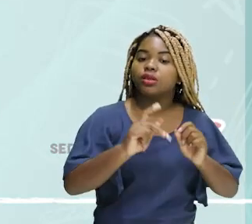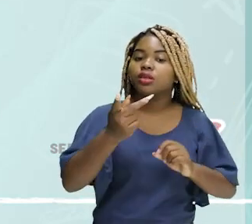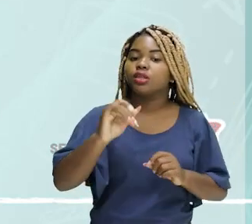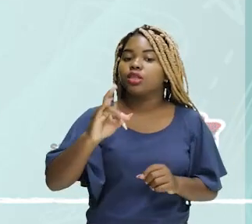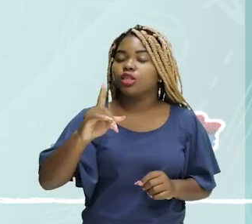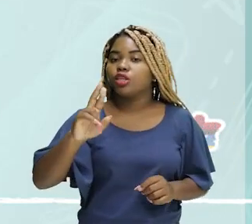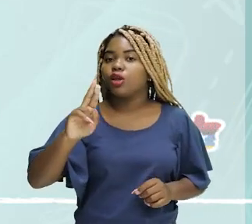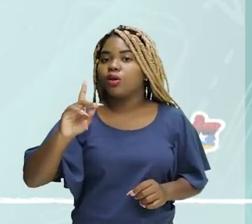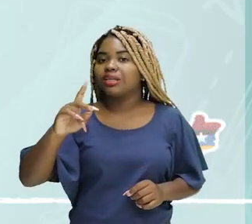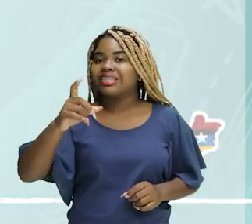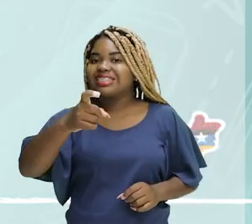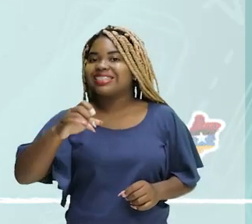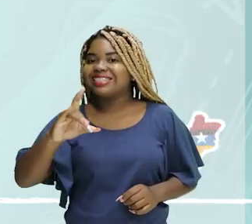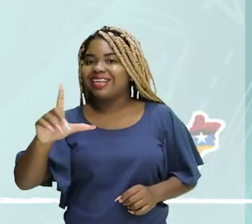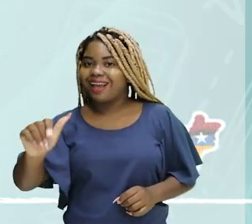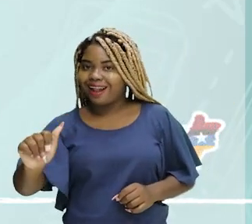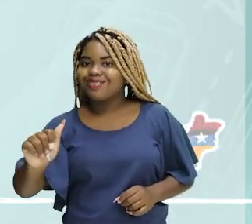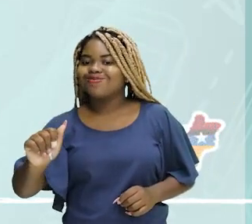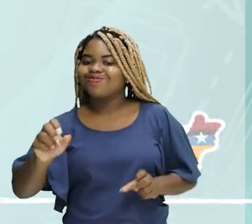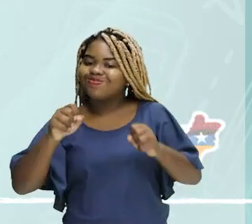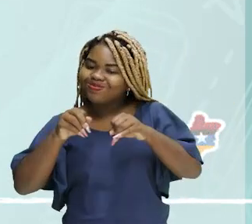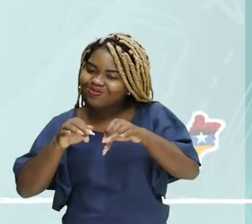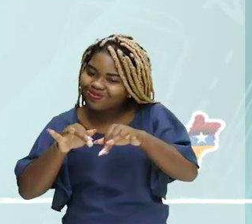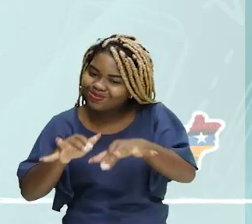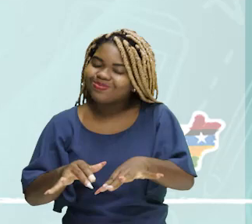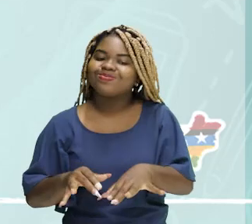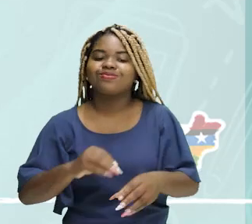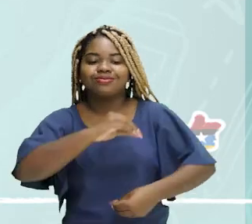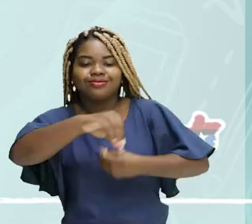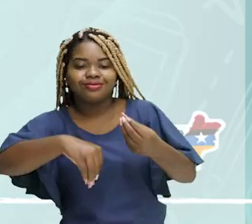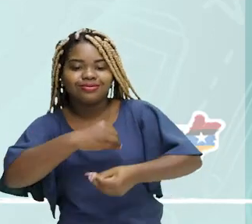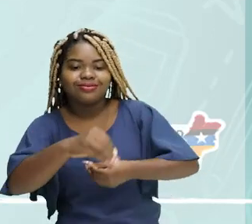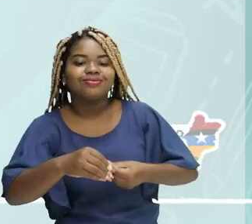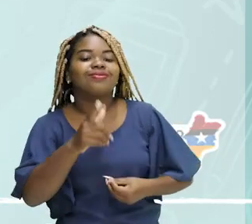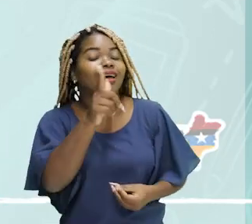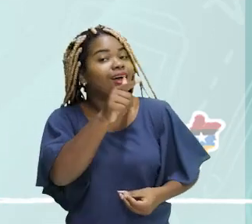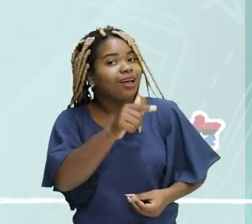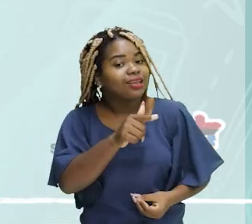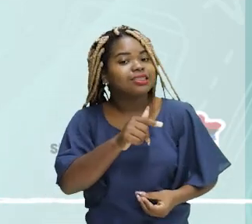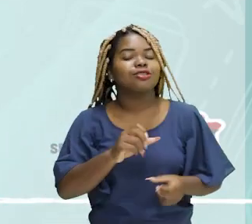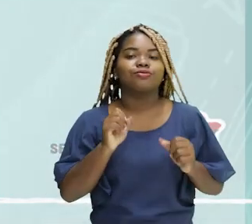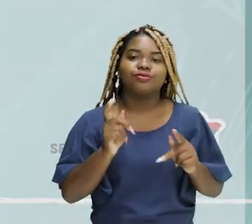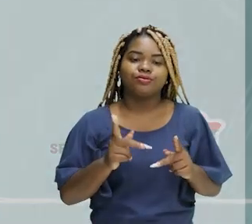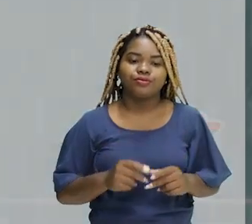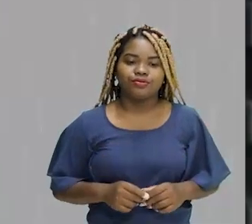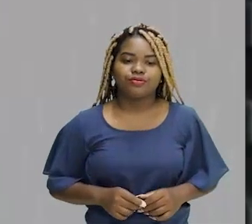hidroxila, que vai ser liberado em solução aquosa. Como exemplo, o